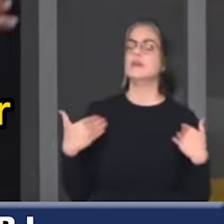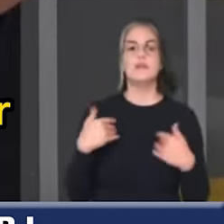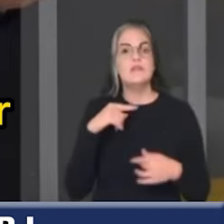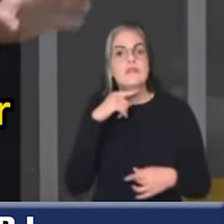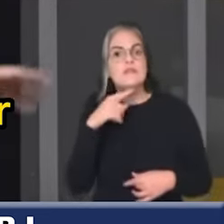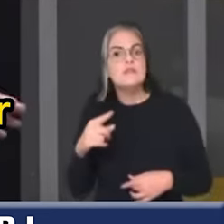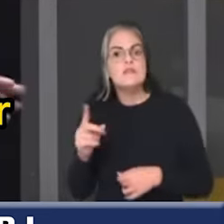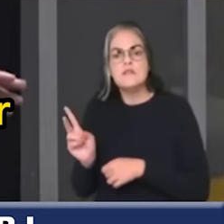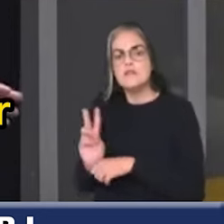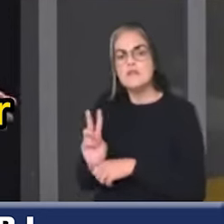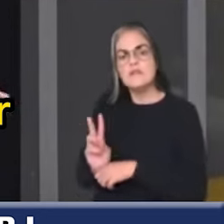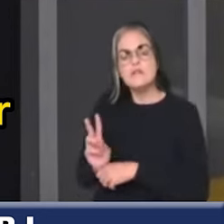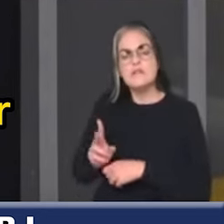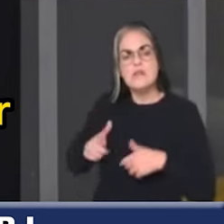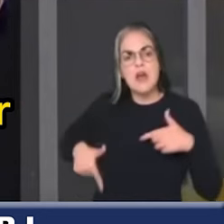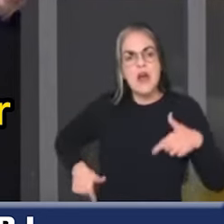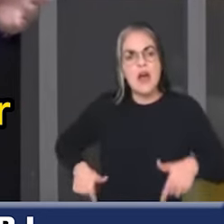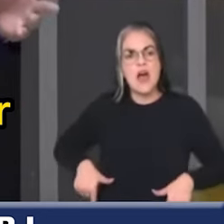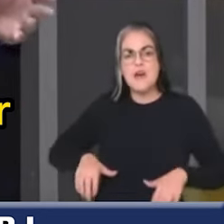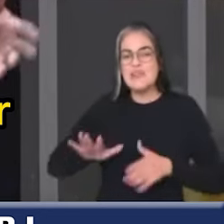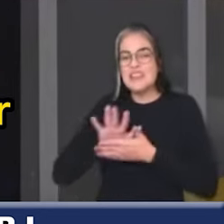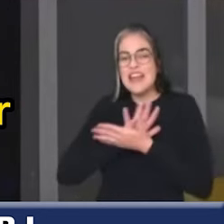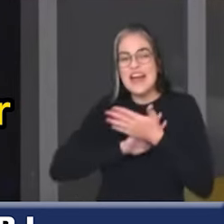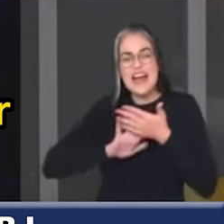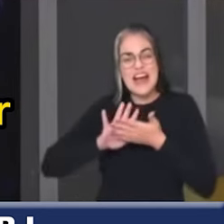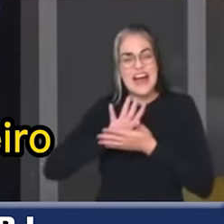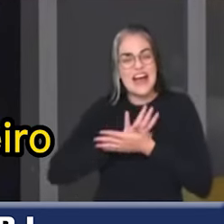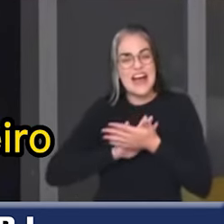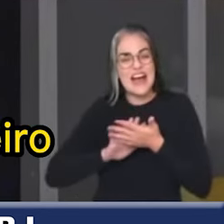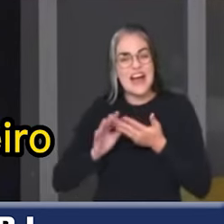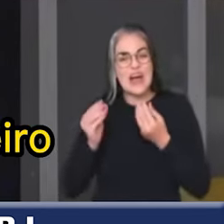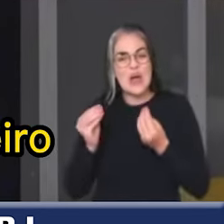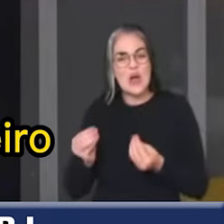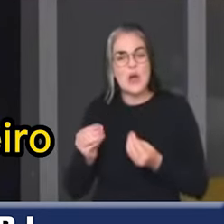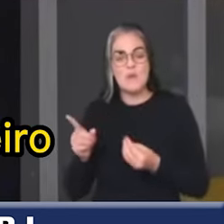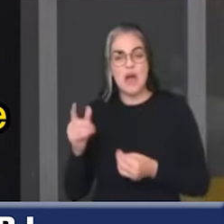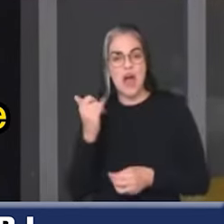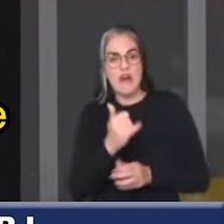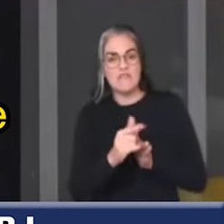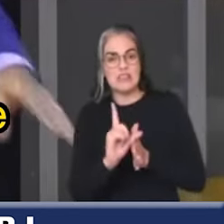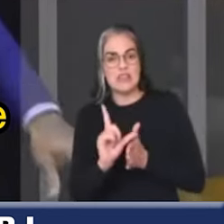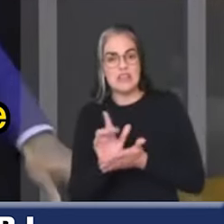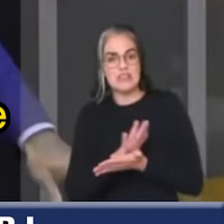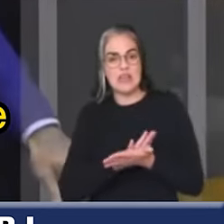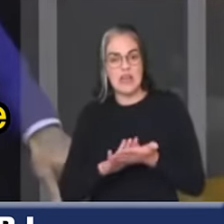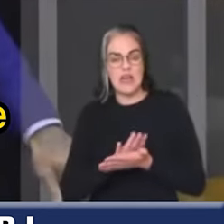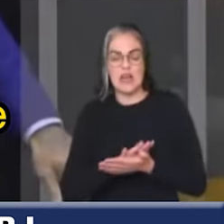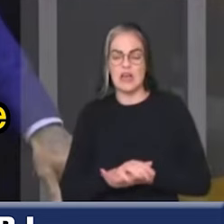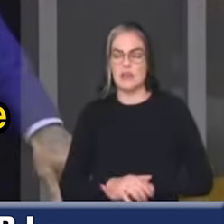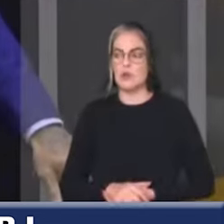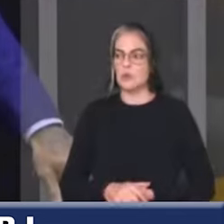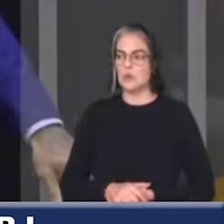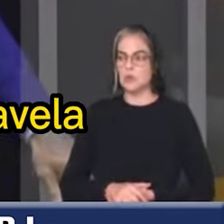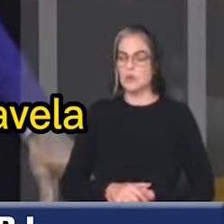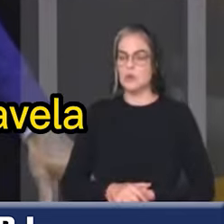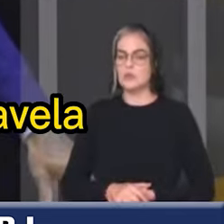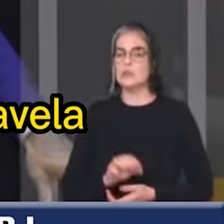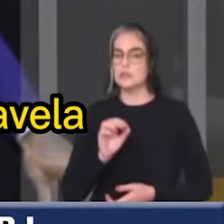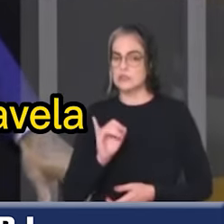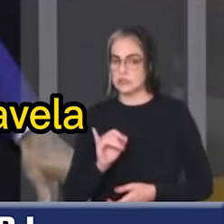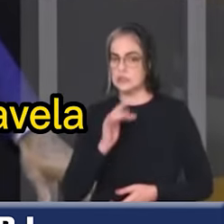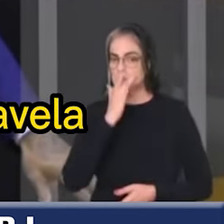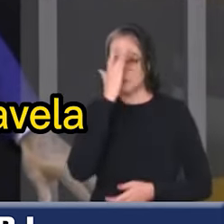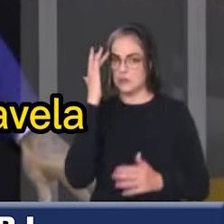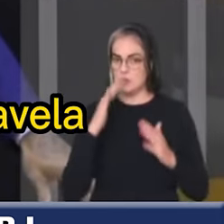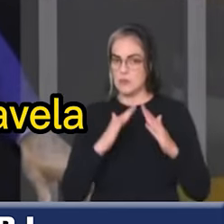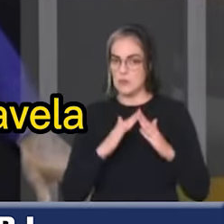sem ter escolta e sem ter que avisar. Quem mora no Rio de Janeiro, deputado Luiz Lima, sabe muito bem que quando você